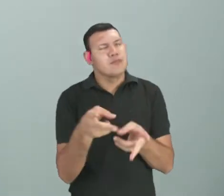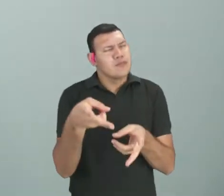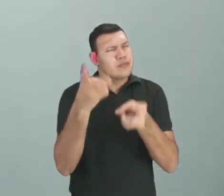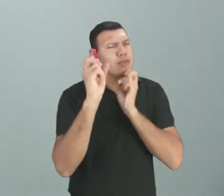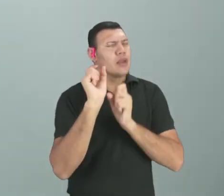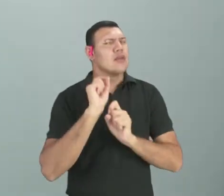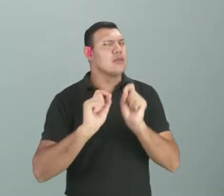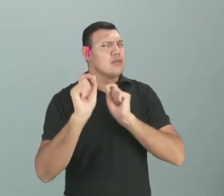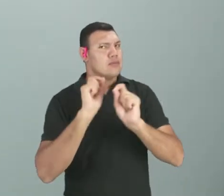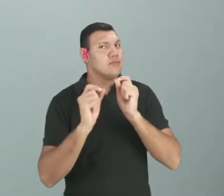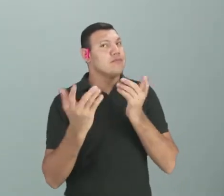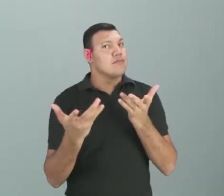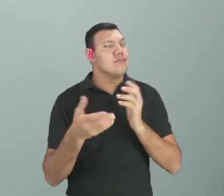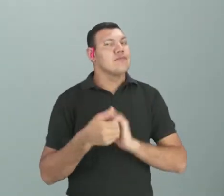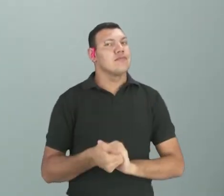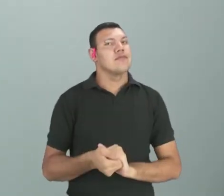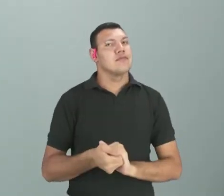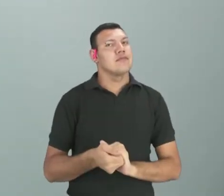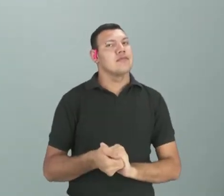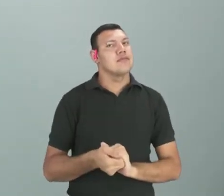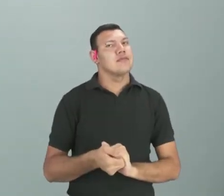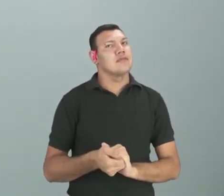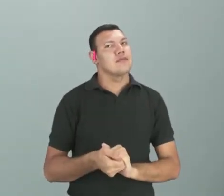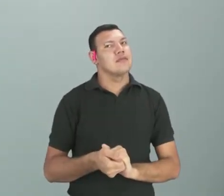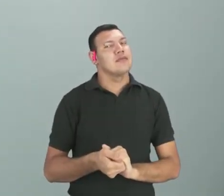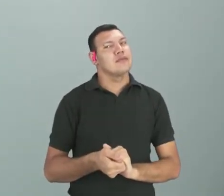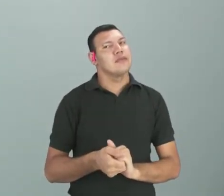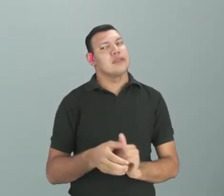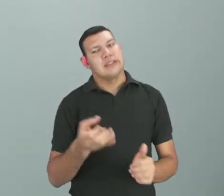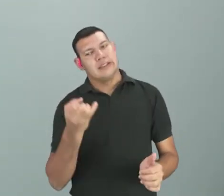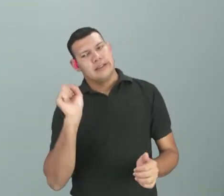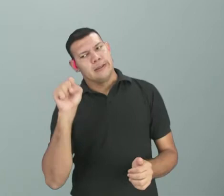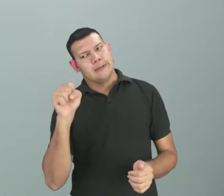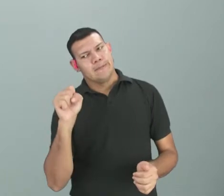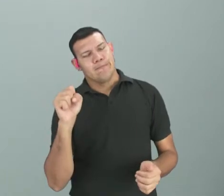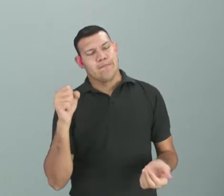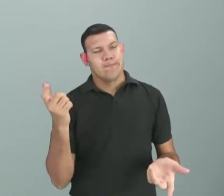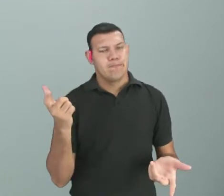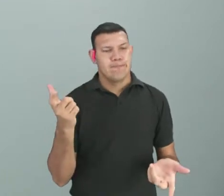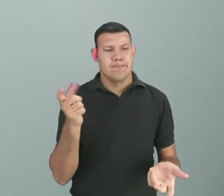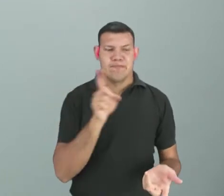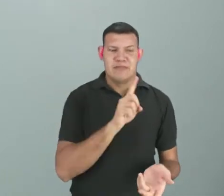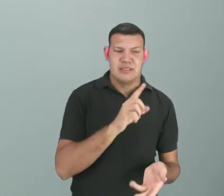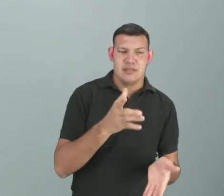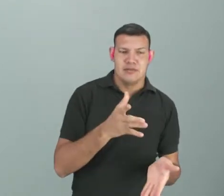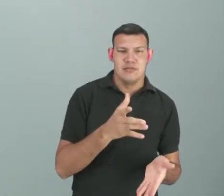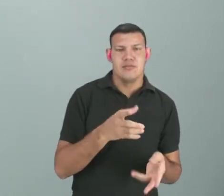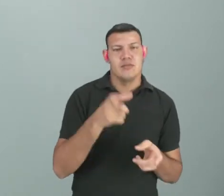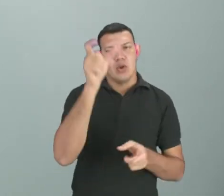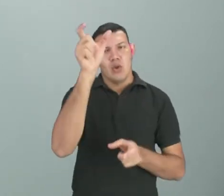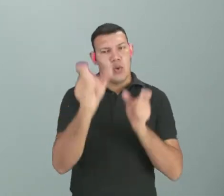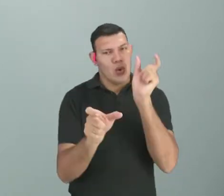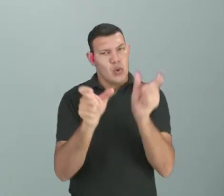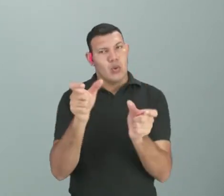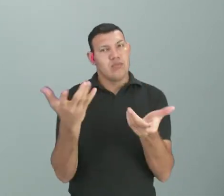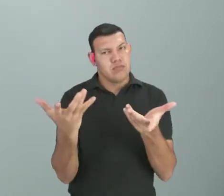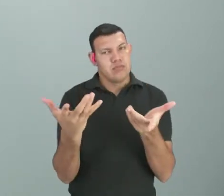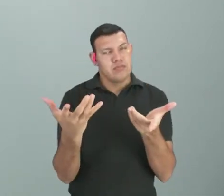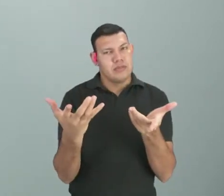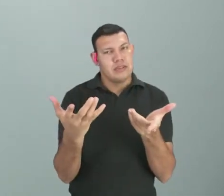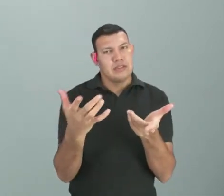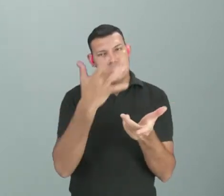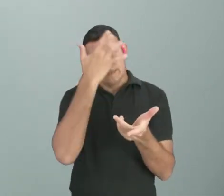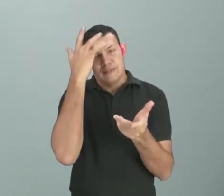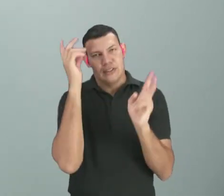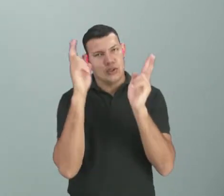que talvez, não posso dizer que sim ou que não, talvez um lutador de sumô, por exemplo, ele